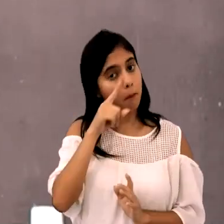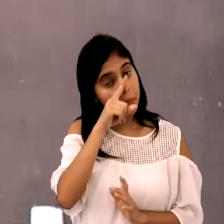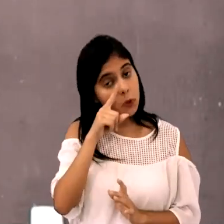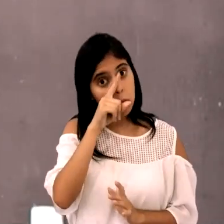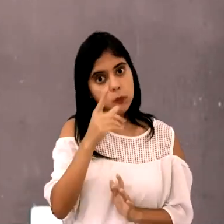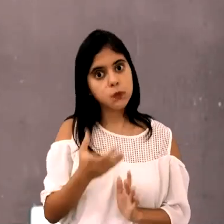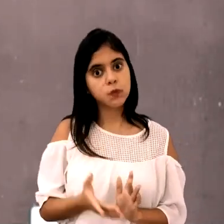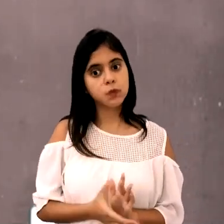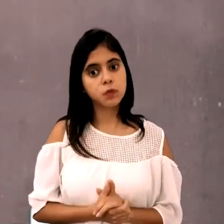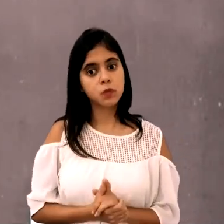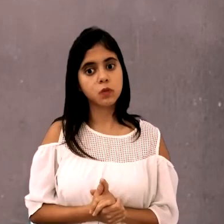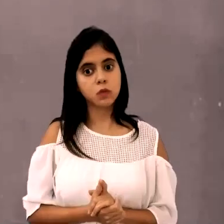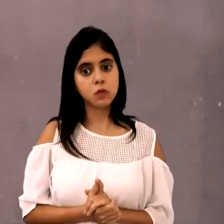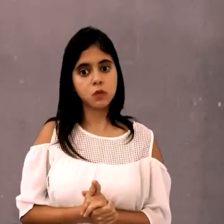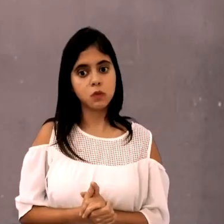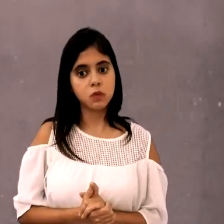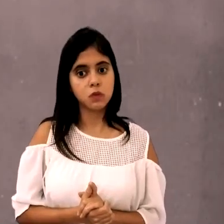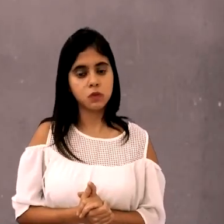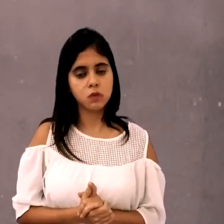arriscado.